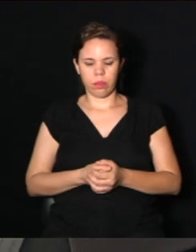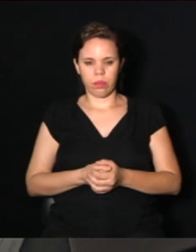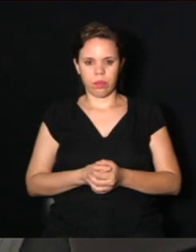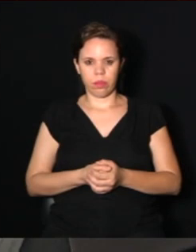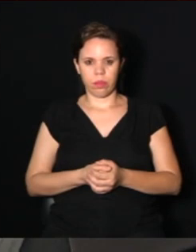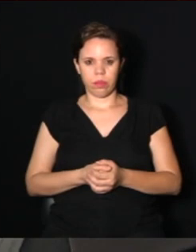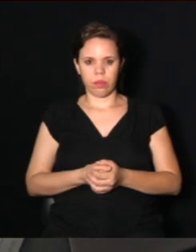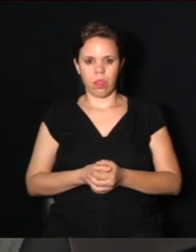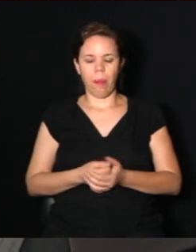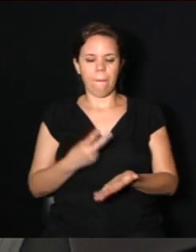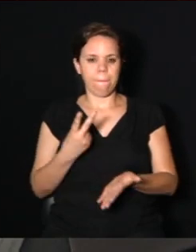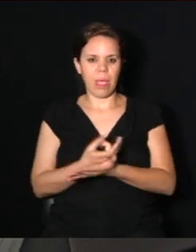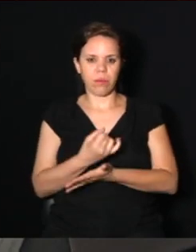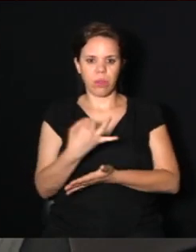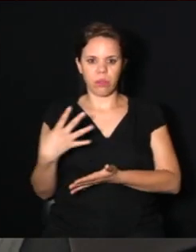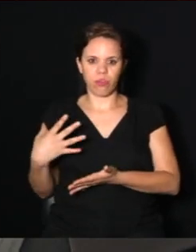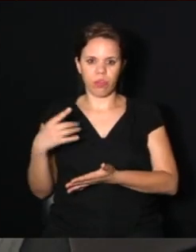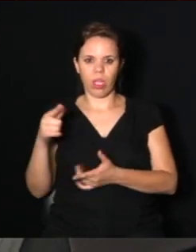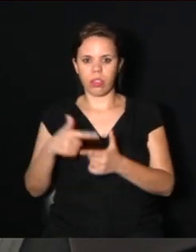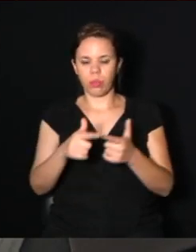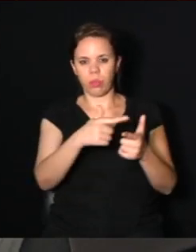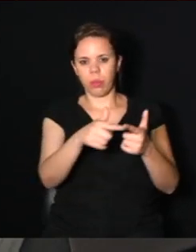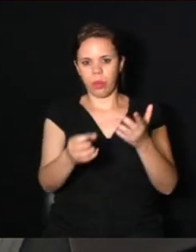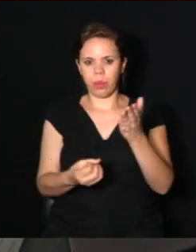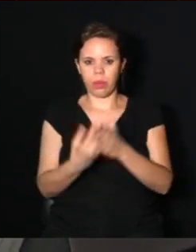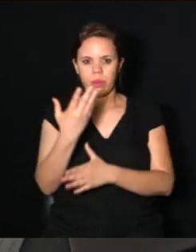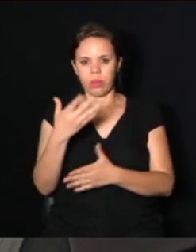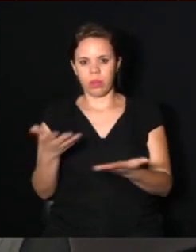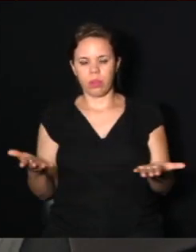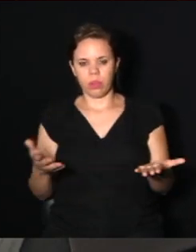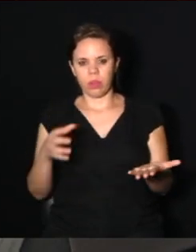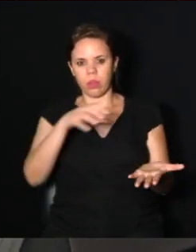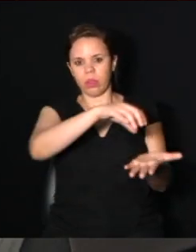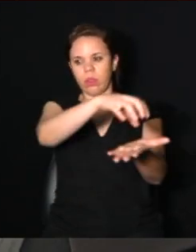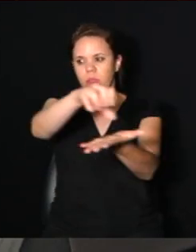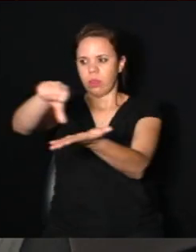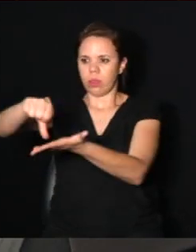na mesma proporção dessa preconização de